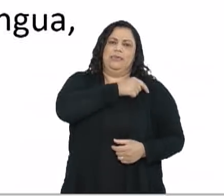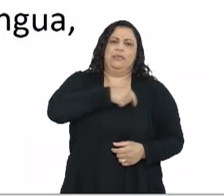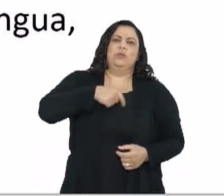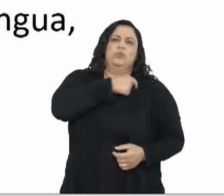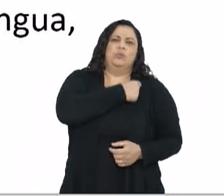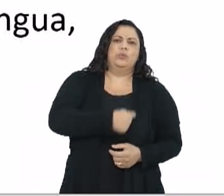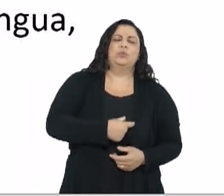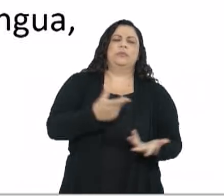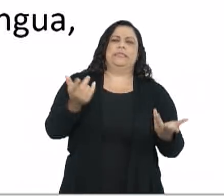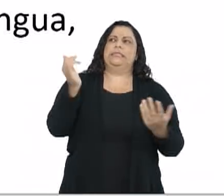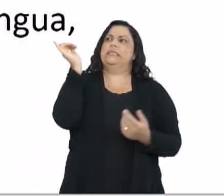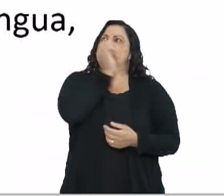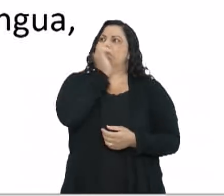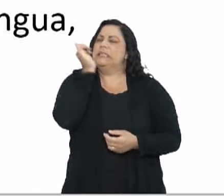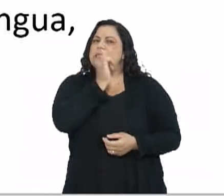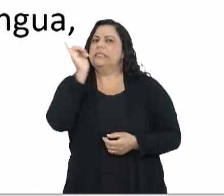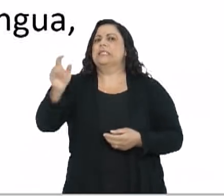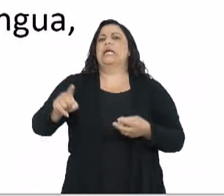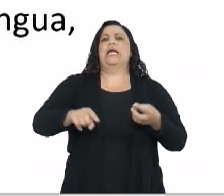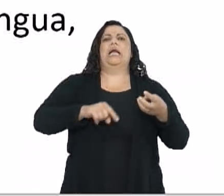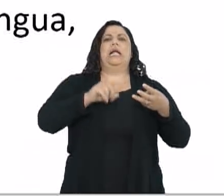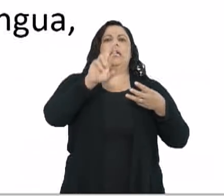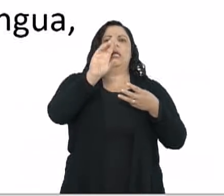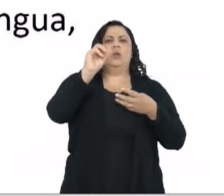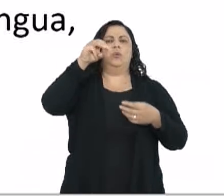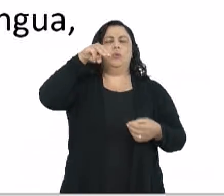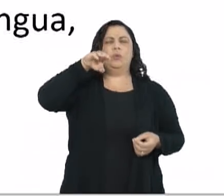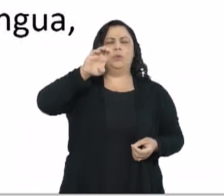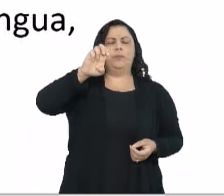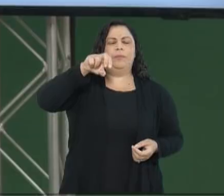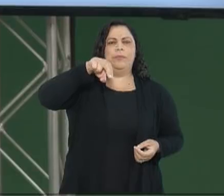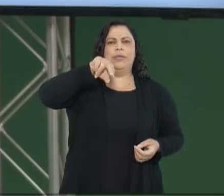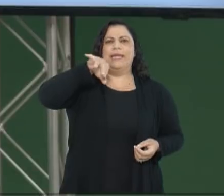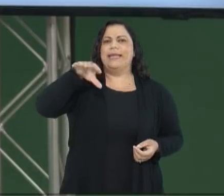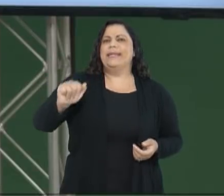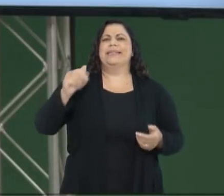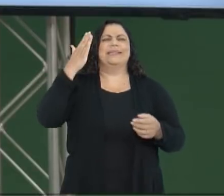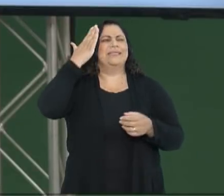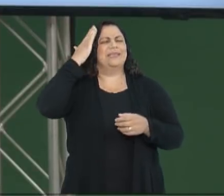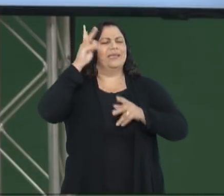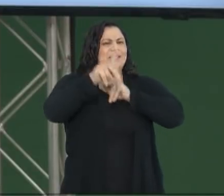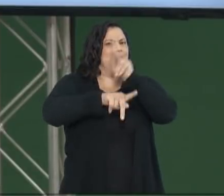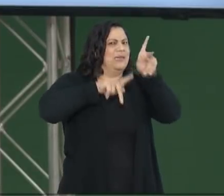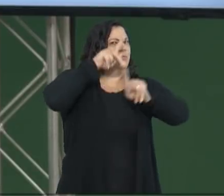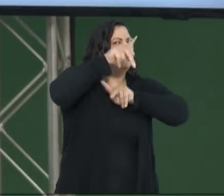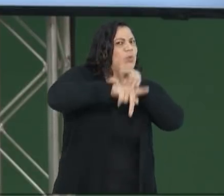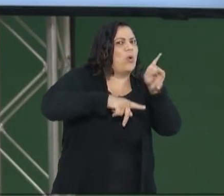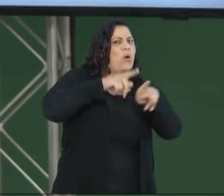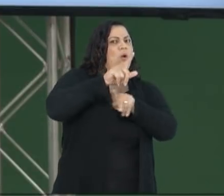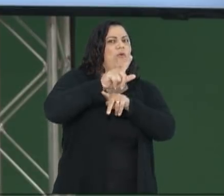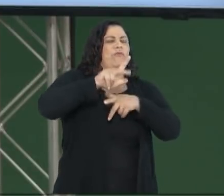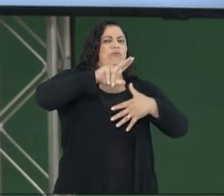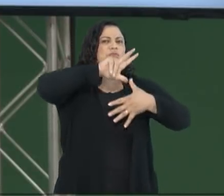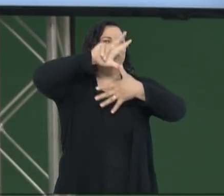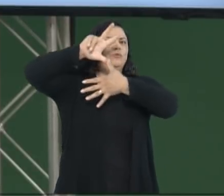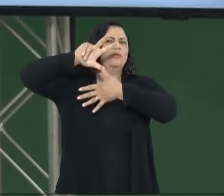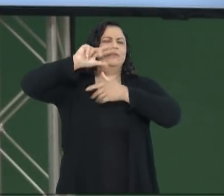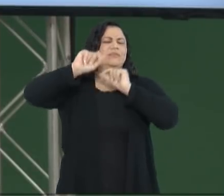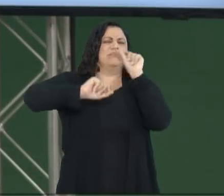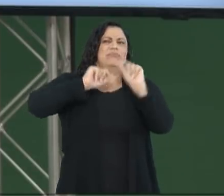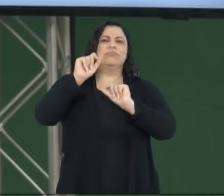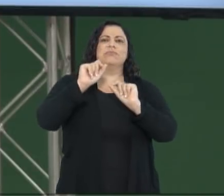Romênia. Então, aquela ideia lá de povos latinos e que tem uma referência muito grande para